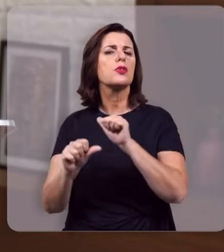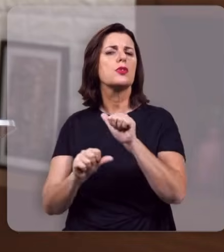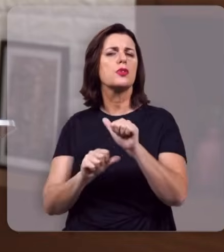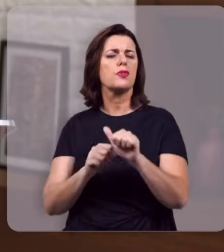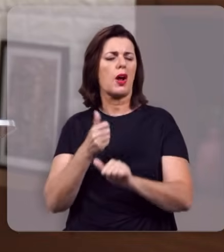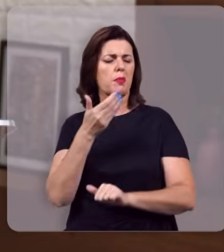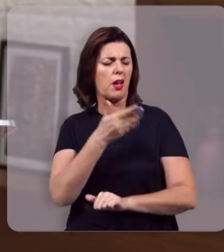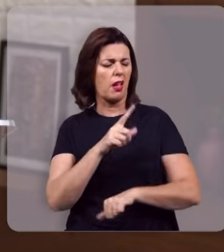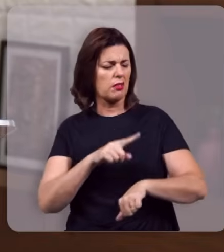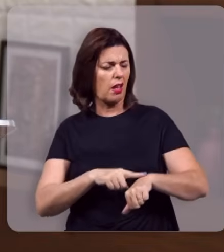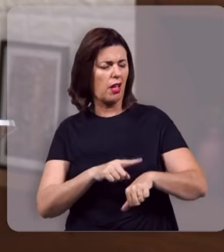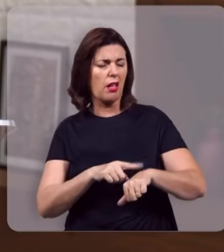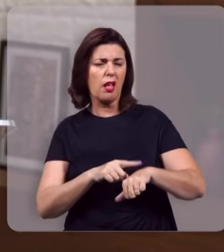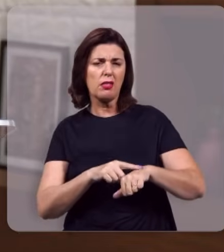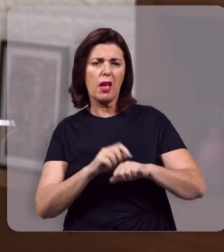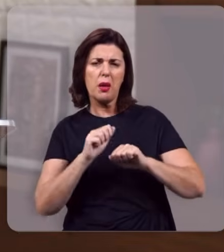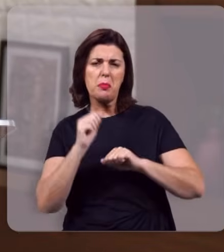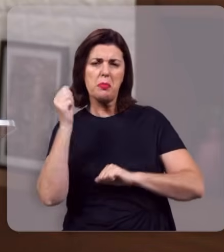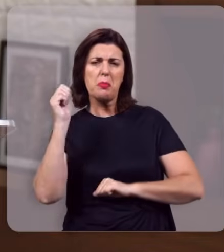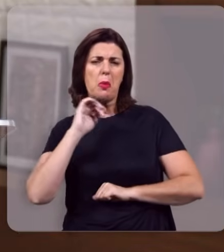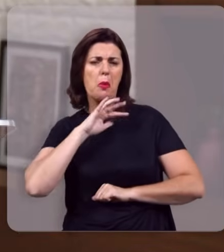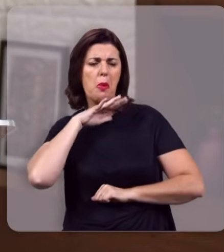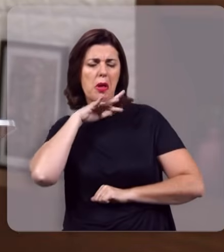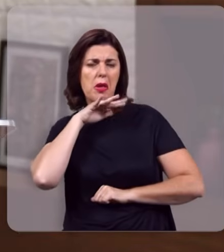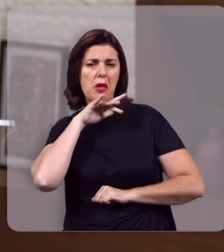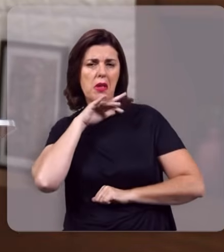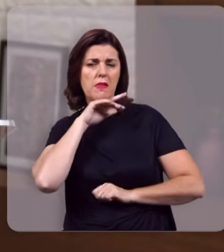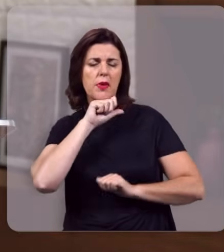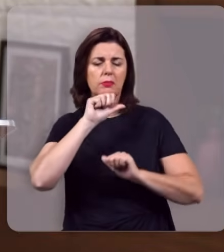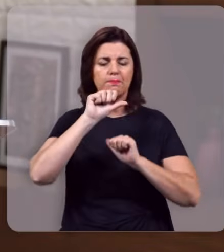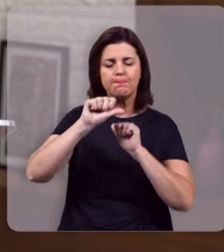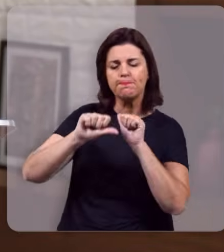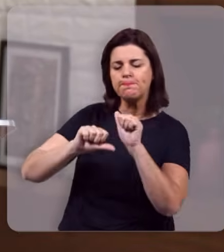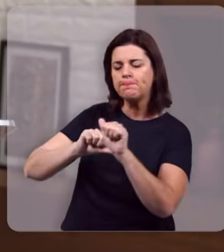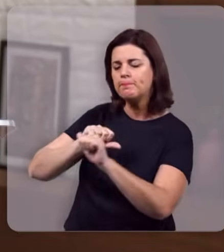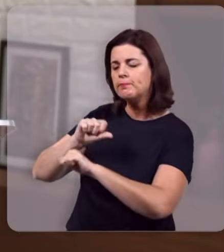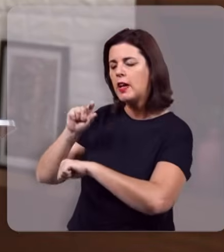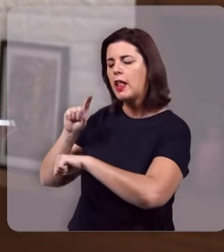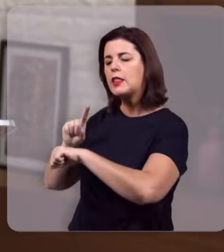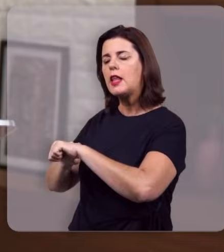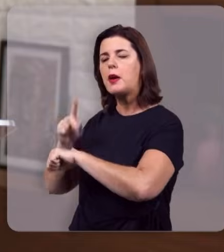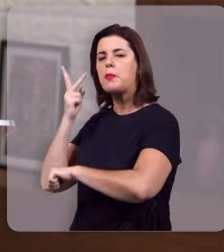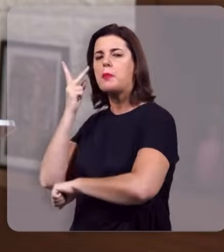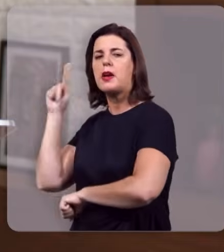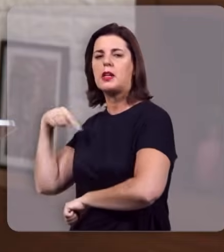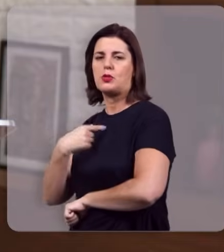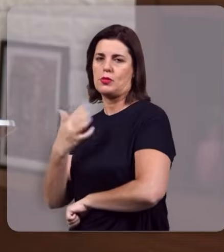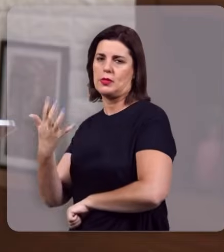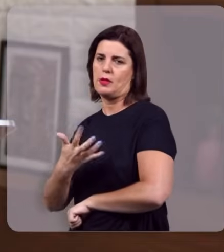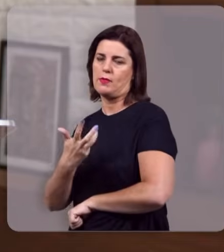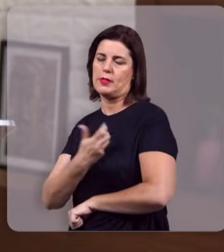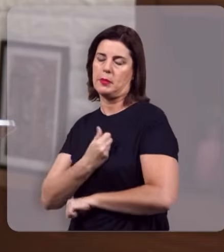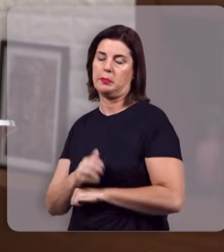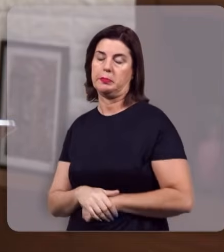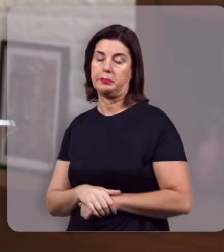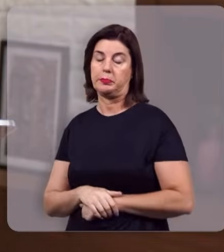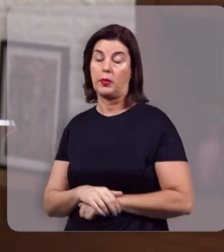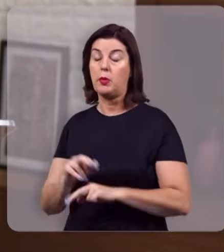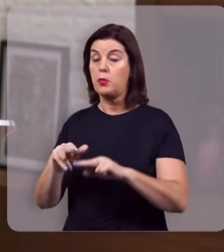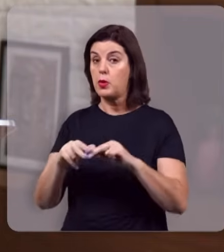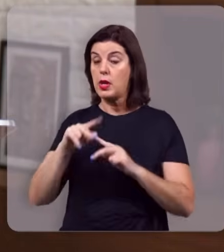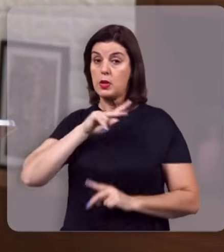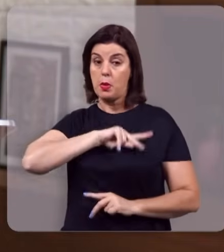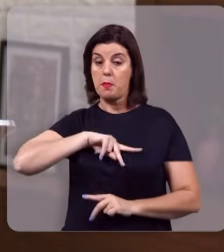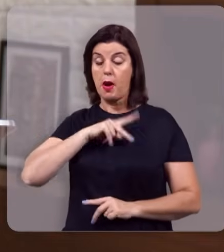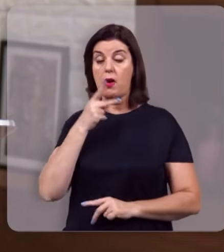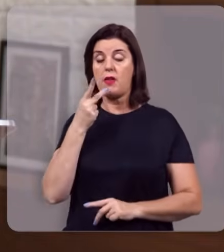de horror num palco para a glória de Deus e num instrumento da nossa salvação. É por isso que Paulo